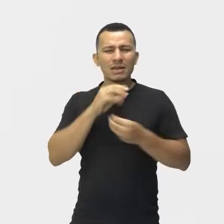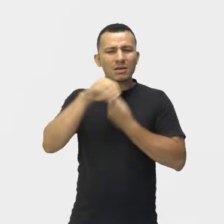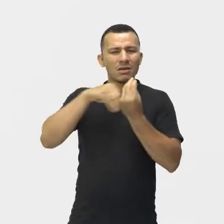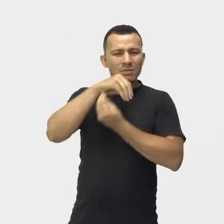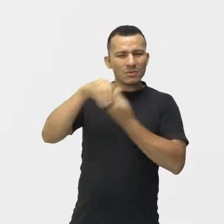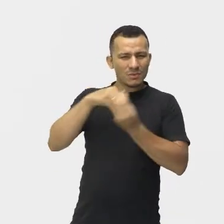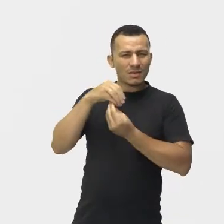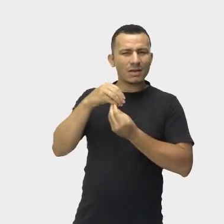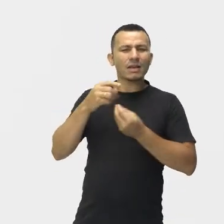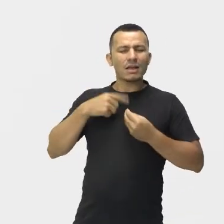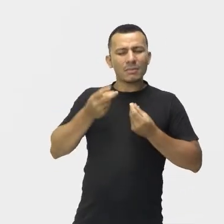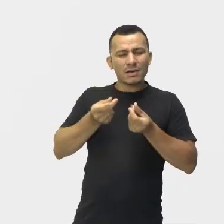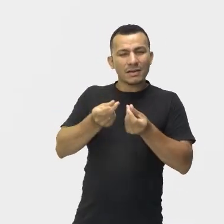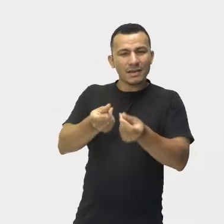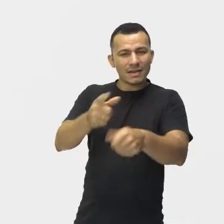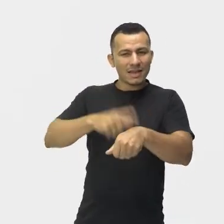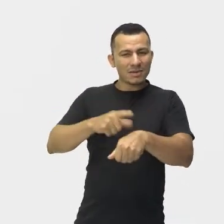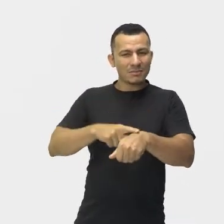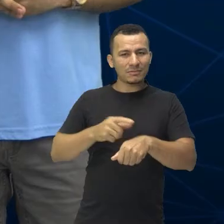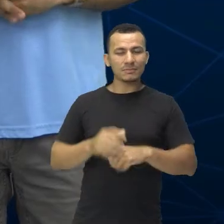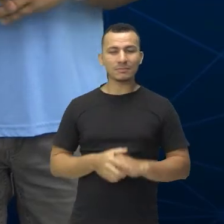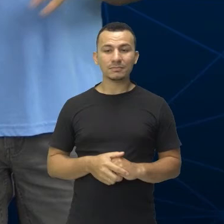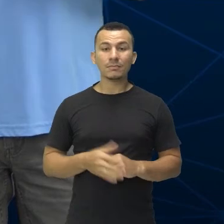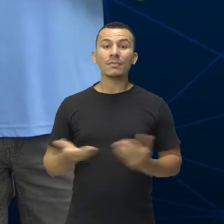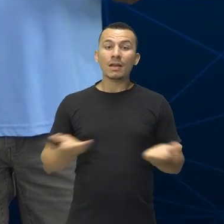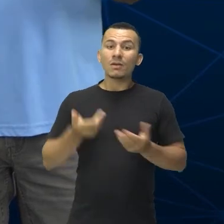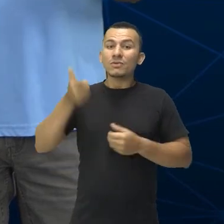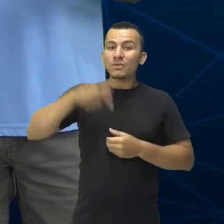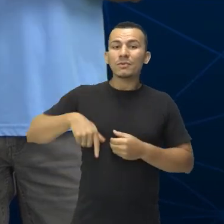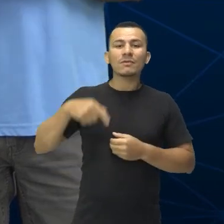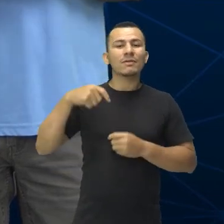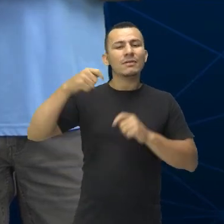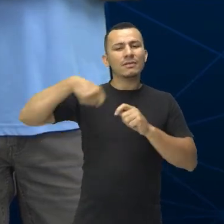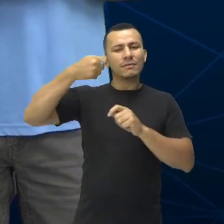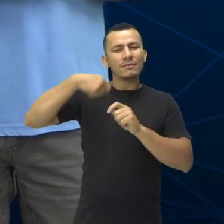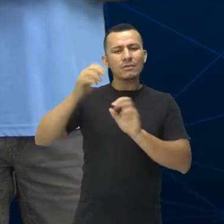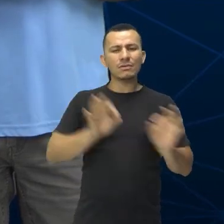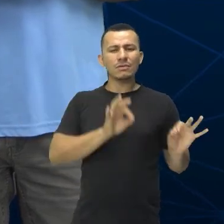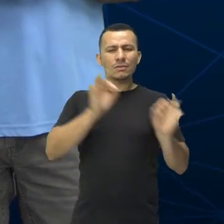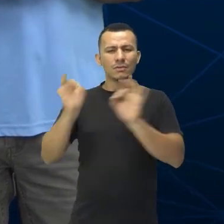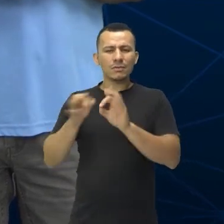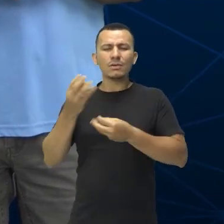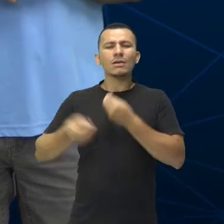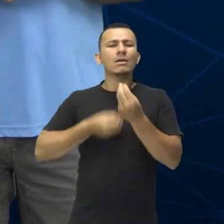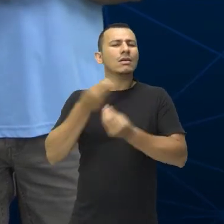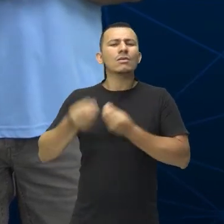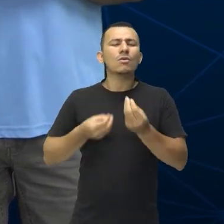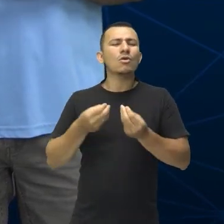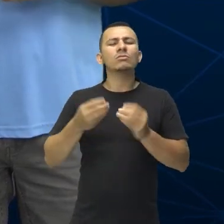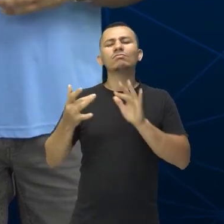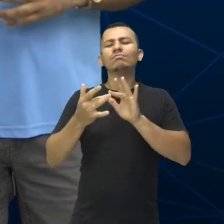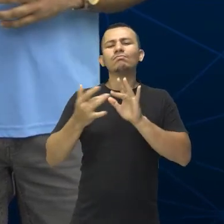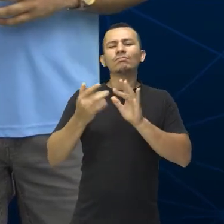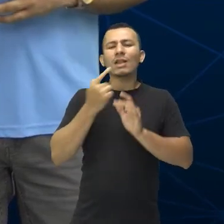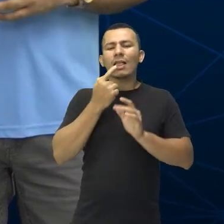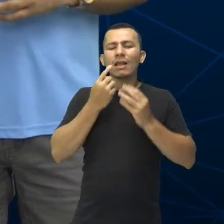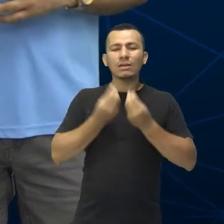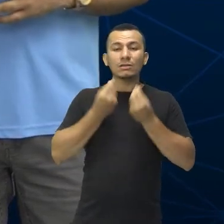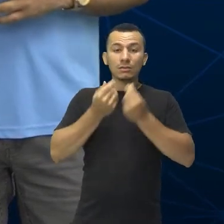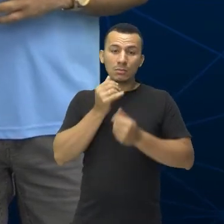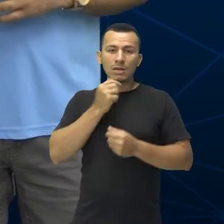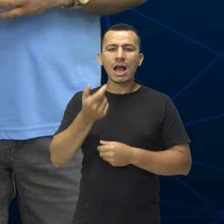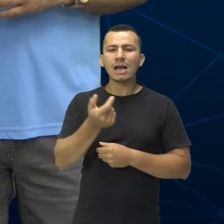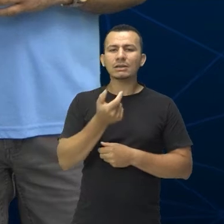ali do paladar. A gente vai observar agora uma animação só para ver ali como funciona ali esse momento do paladar. Então você comeu